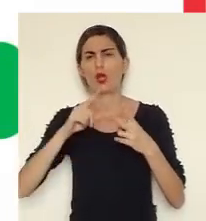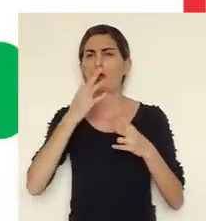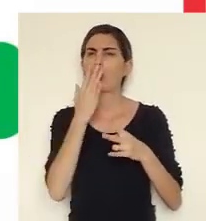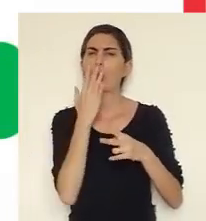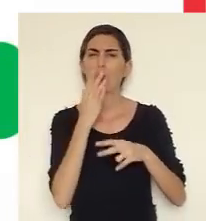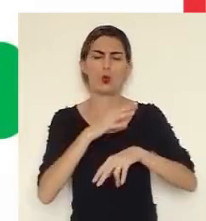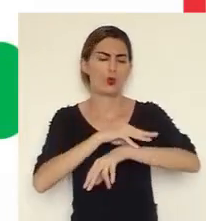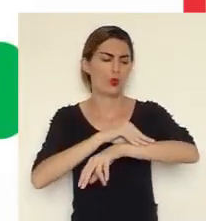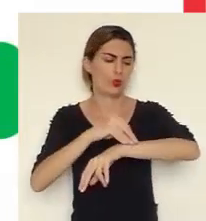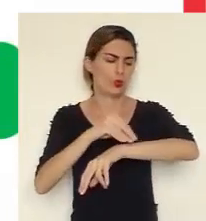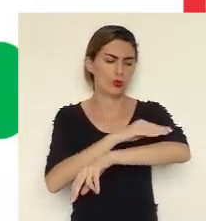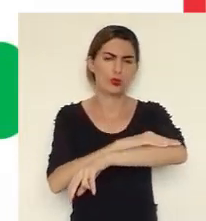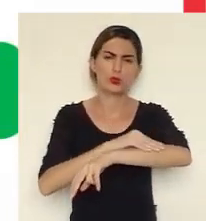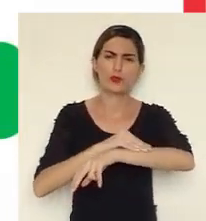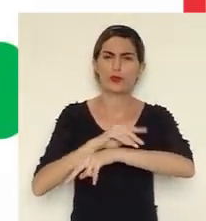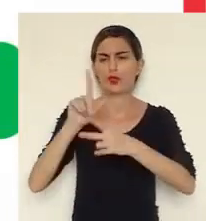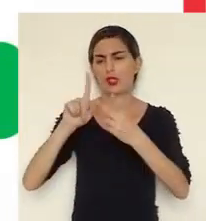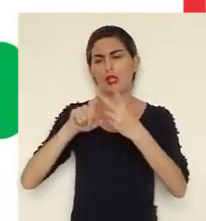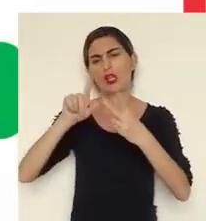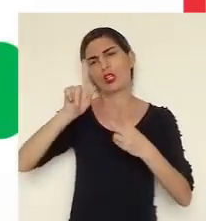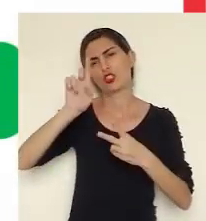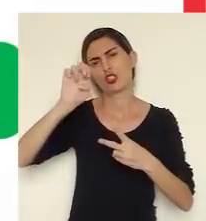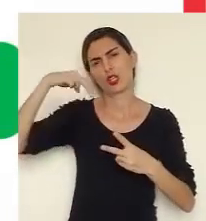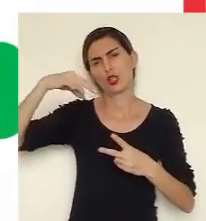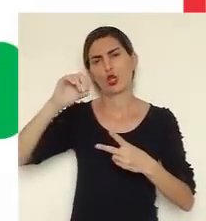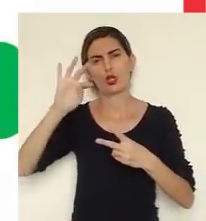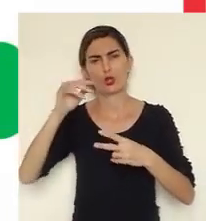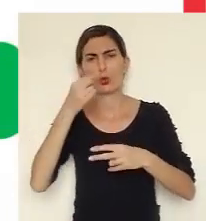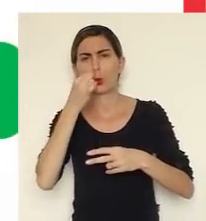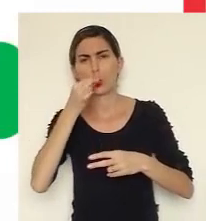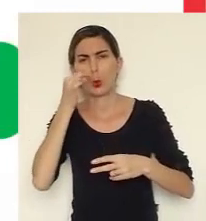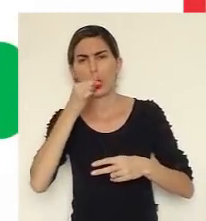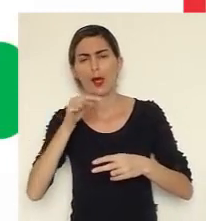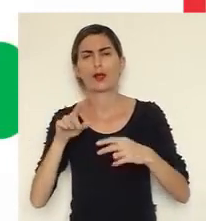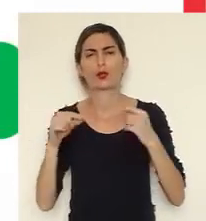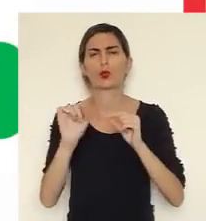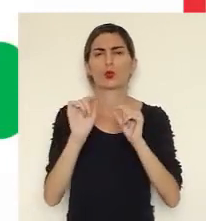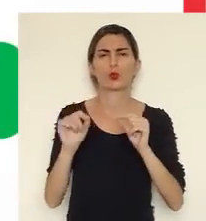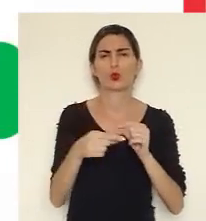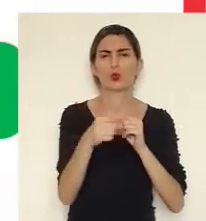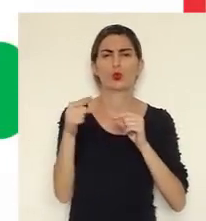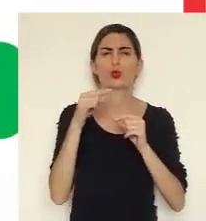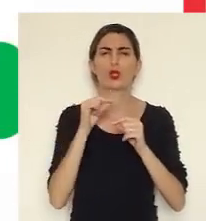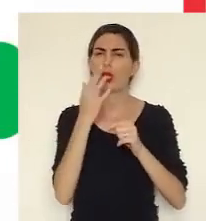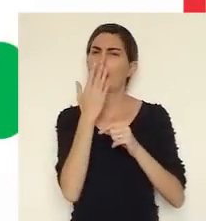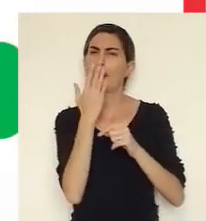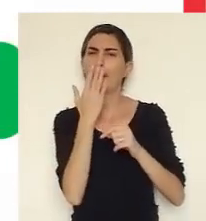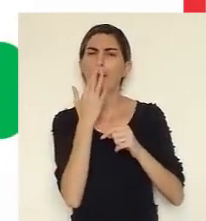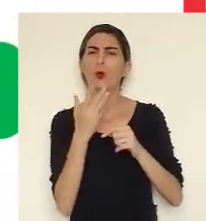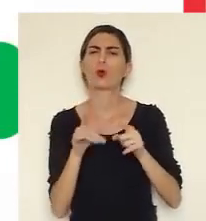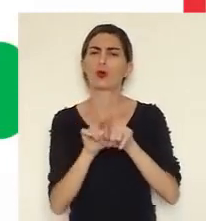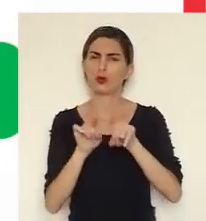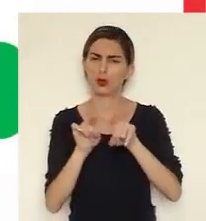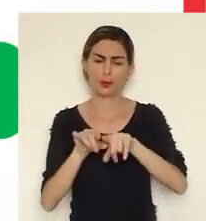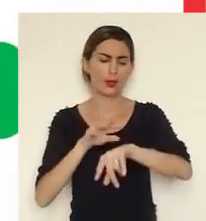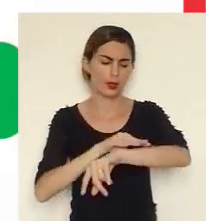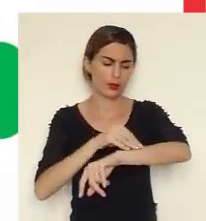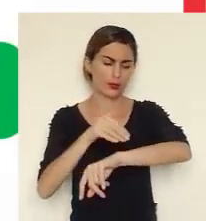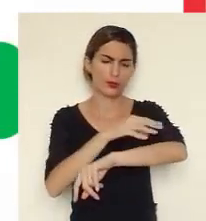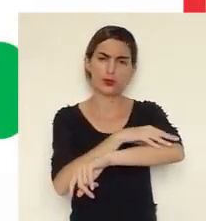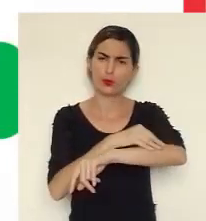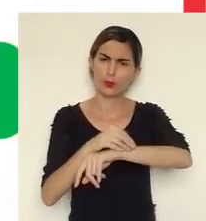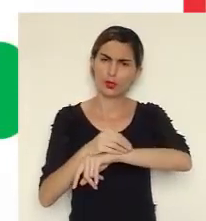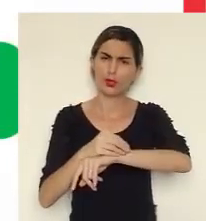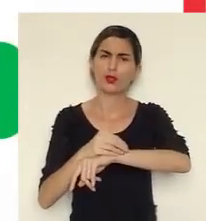realidade é a cor do pelo. E o genótipo do rato, no caso, vai ser também a cor, né,